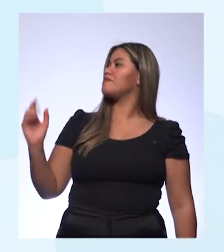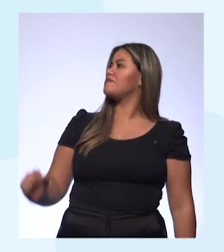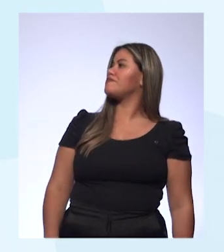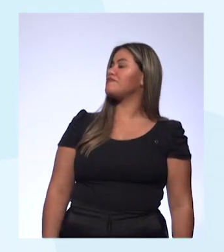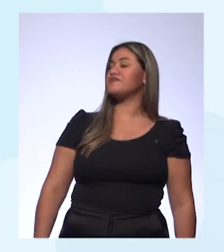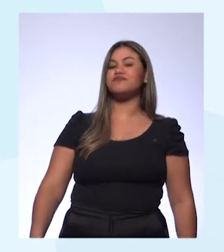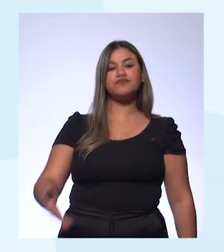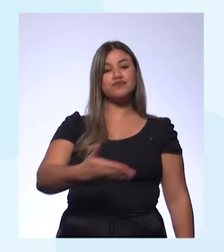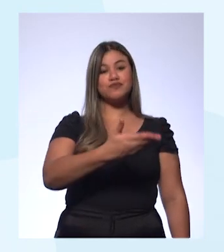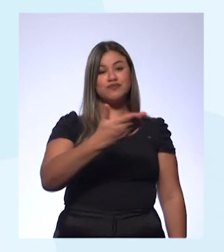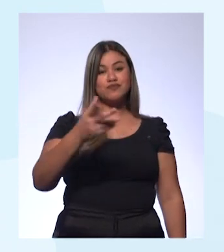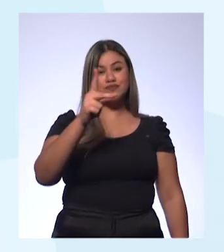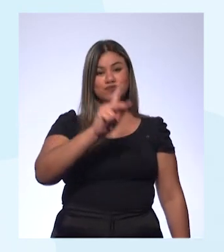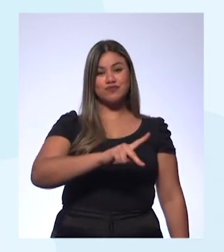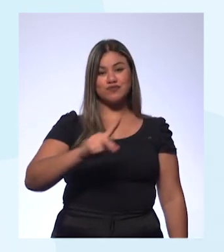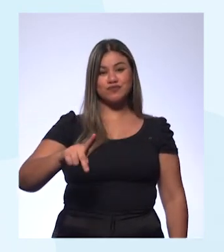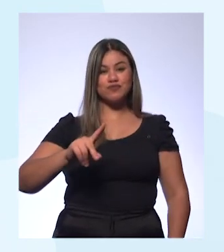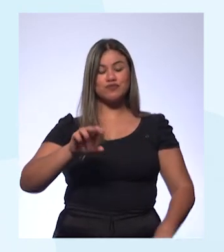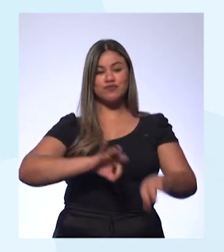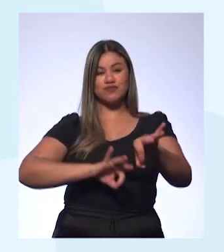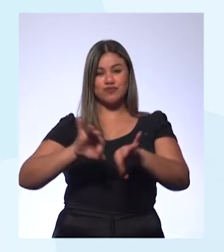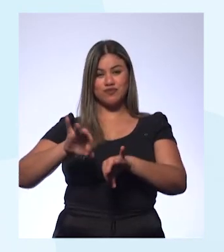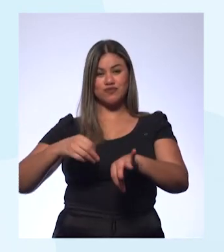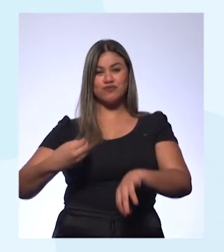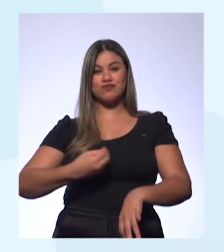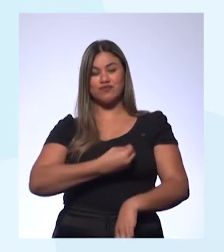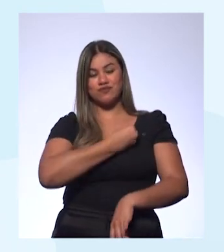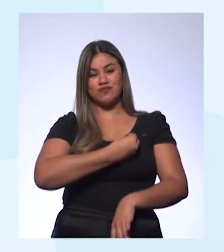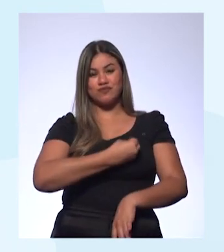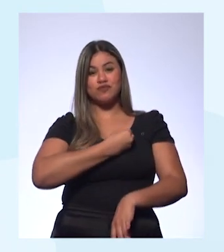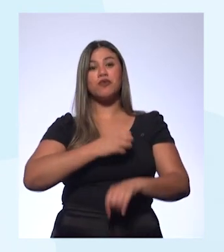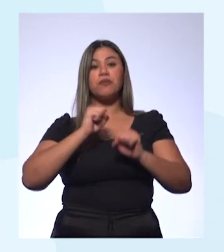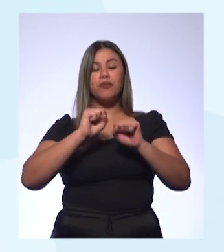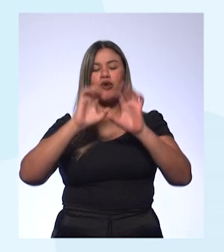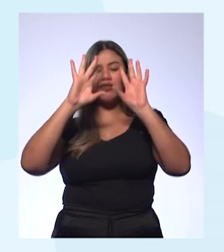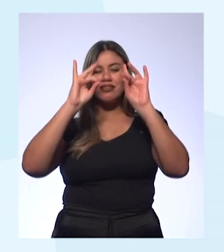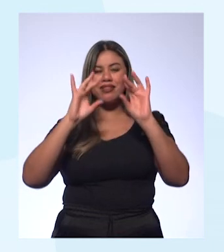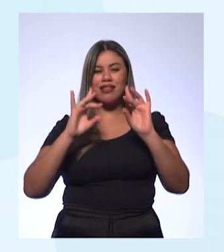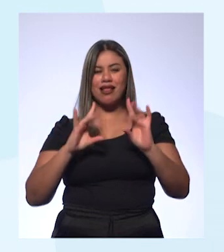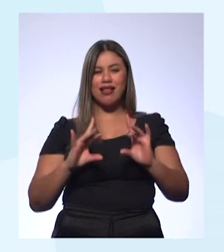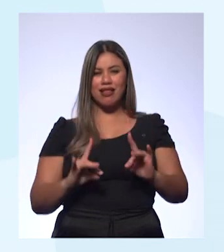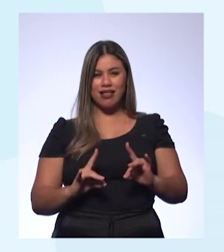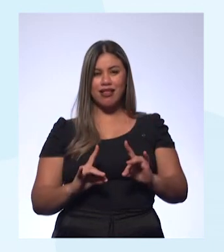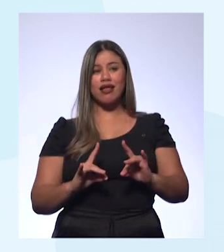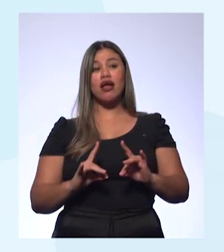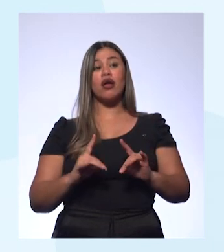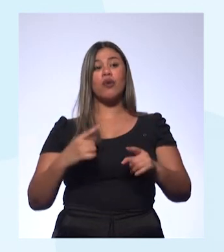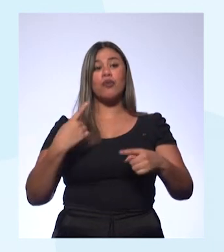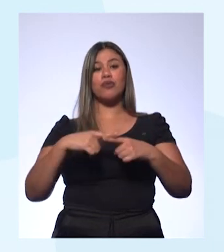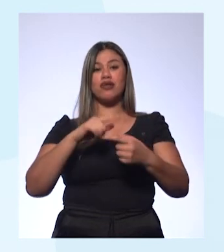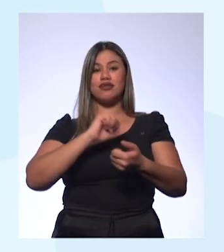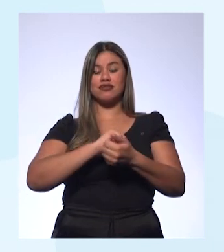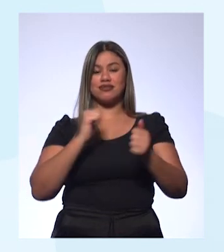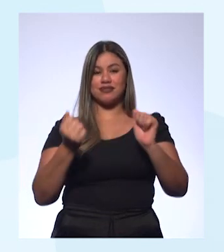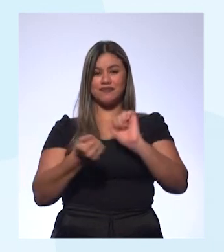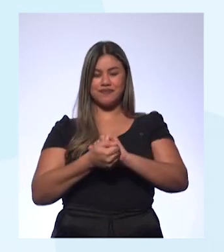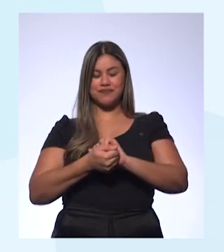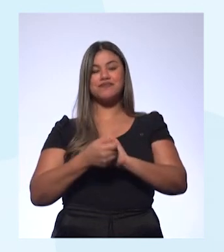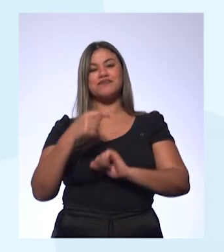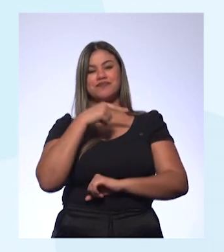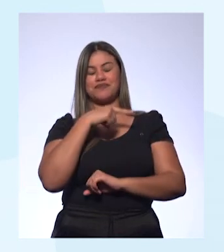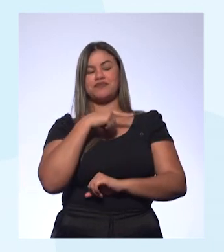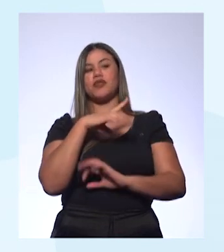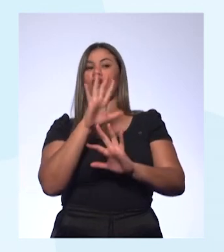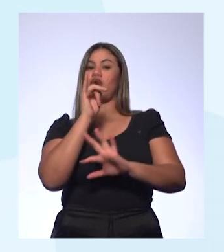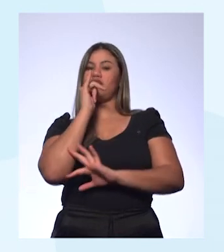situação de forma mais detalhada em sala, porque nós vamos adequar esse raio-x da jogada agora. Por quê?